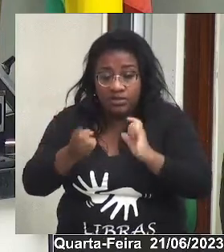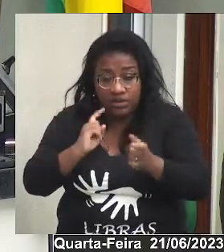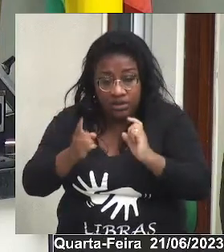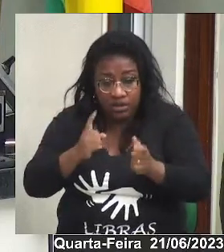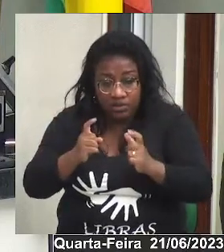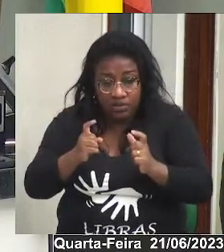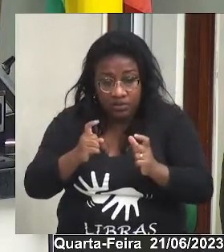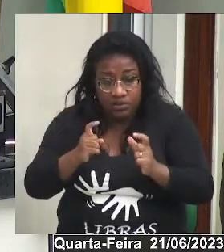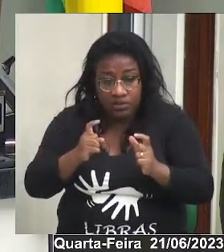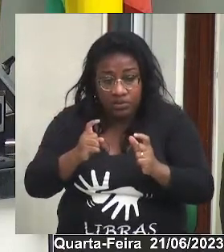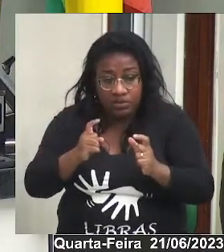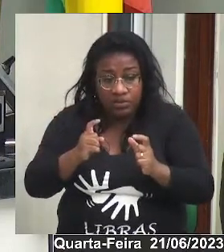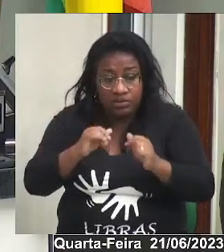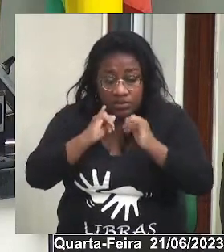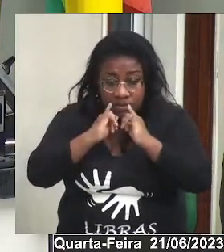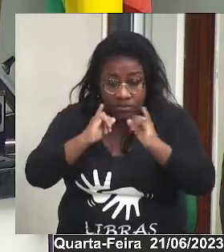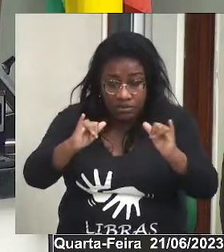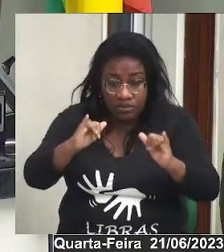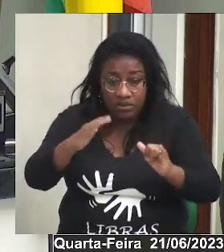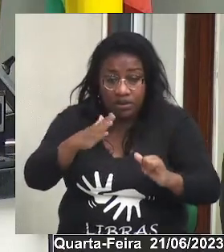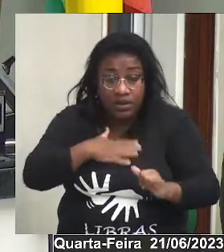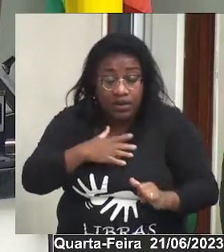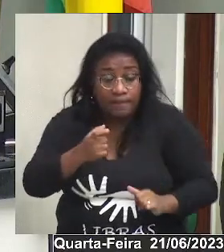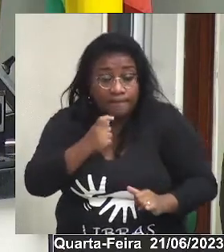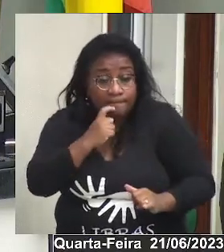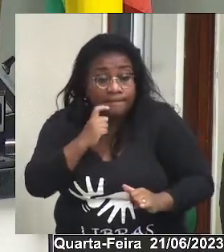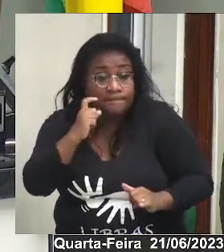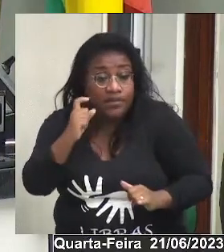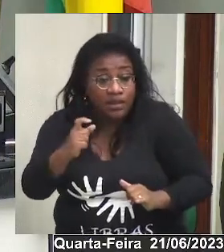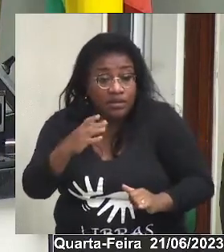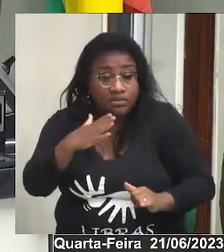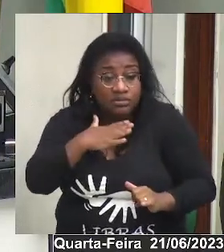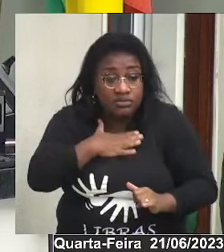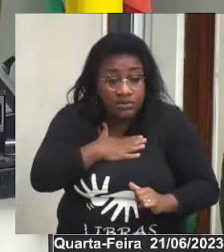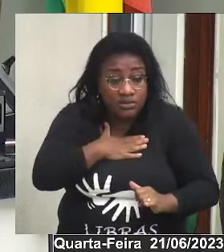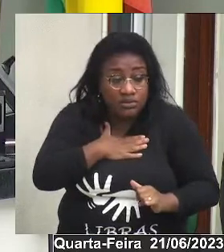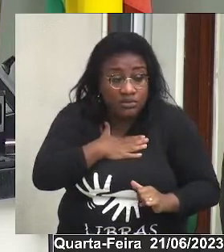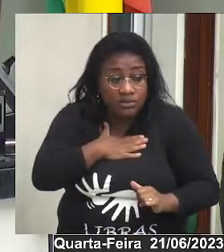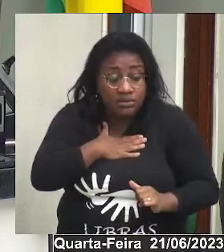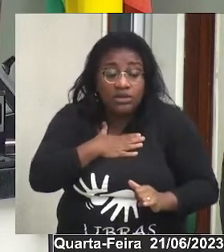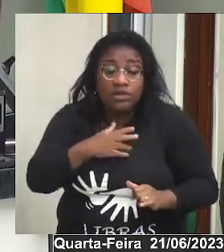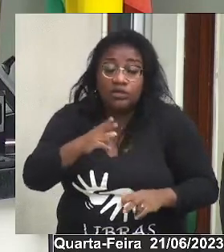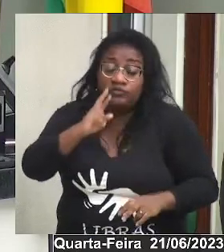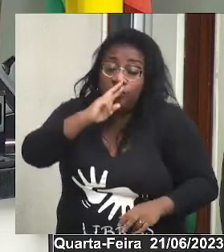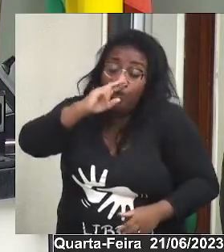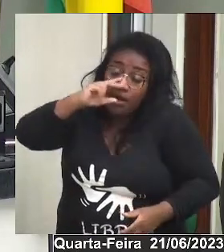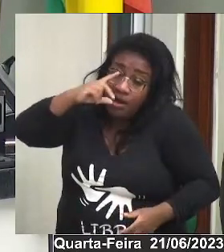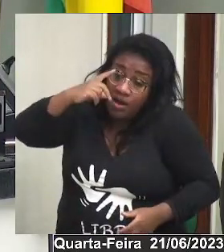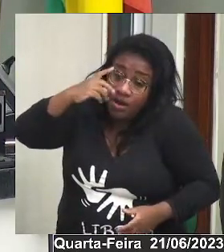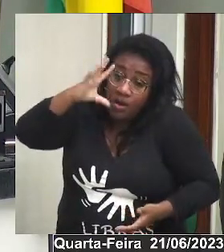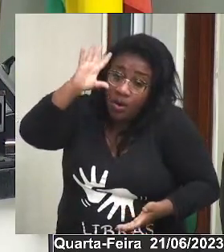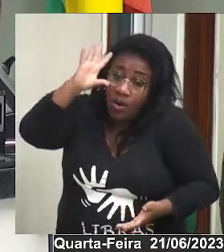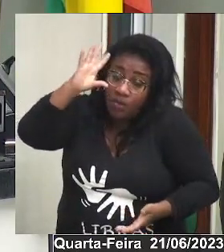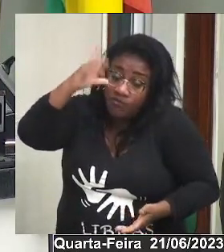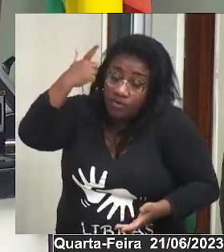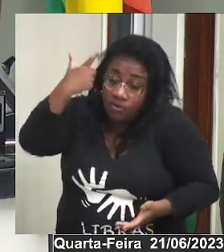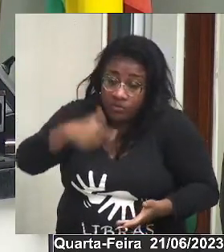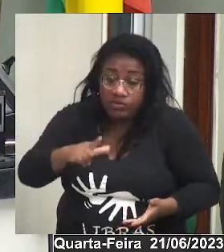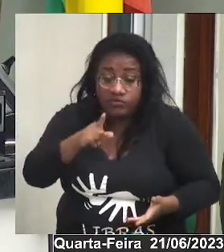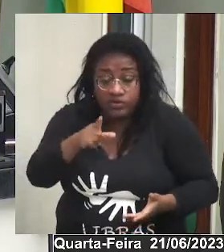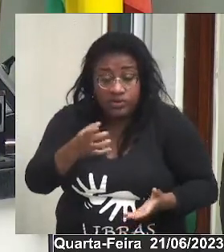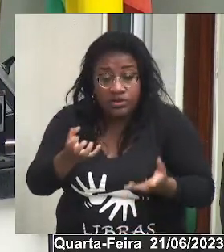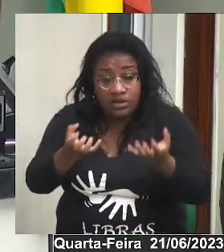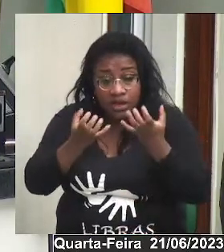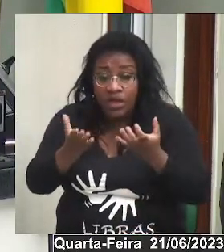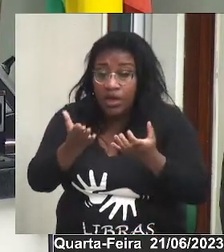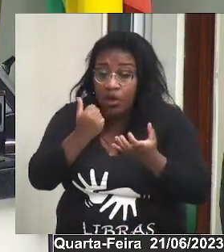Quando eu disse lá na reunião e falo aqui novamente para vocês, que as palavras são minhas, dono da minha fala sou eu. Eu volto a repetir, se você